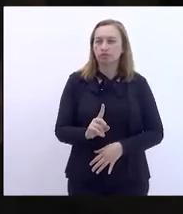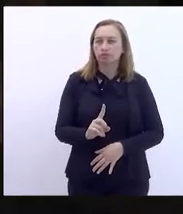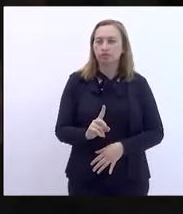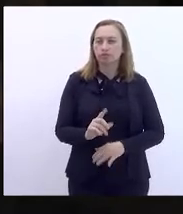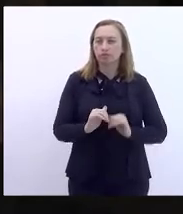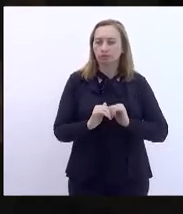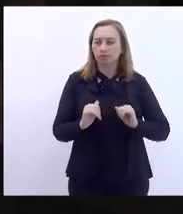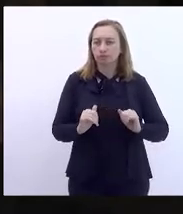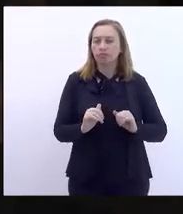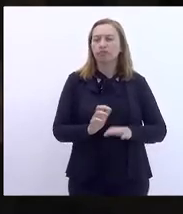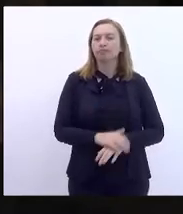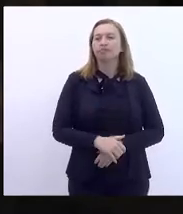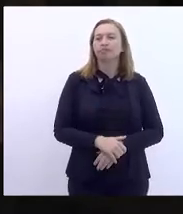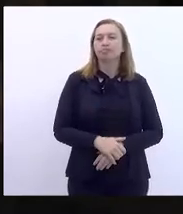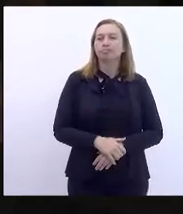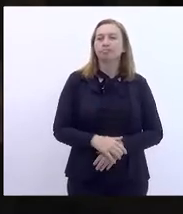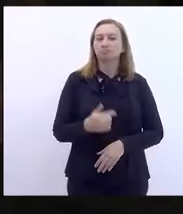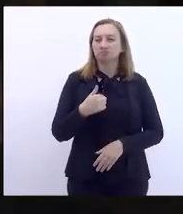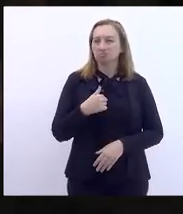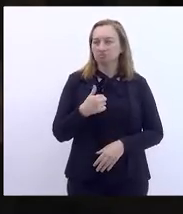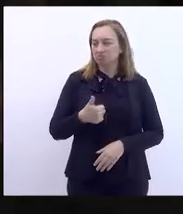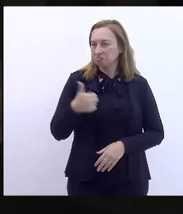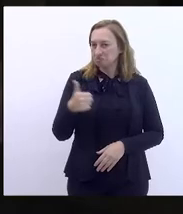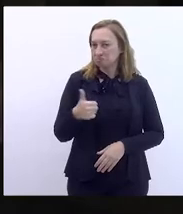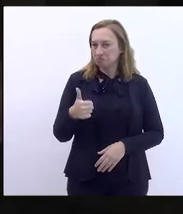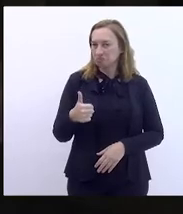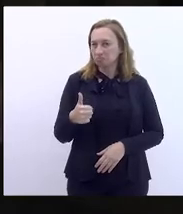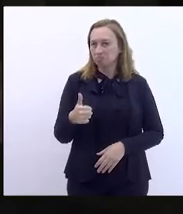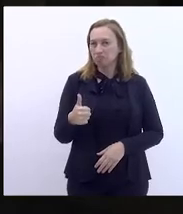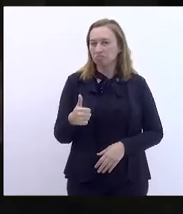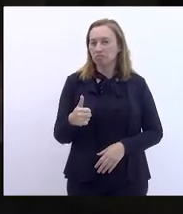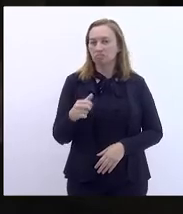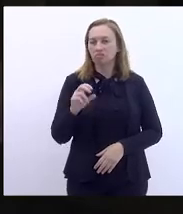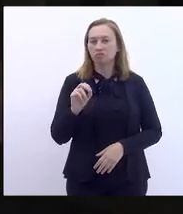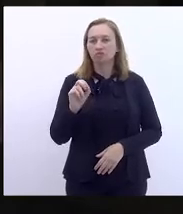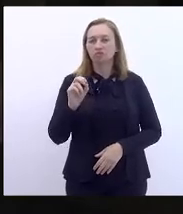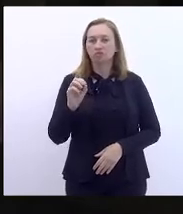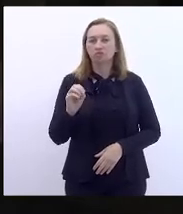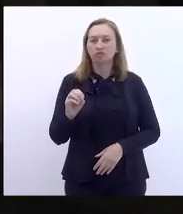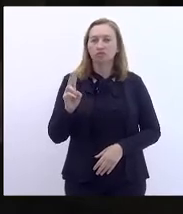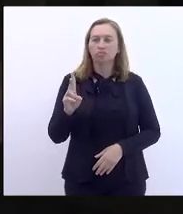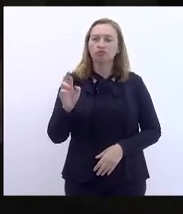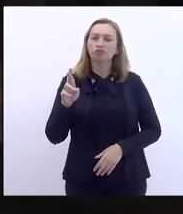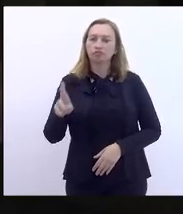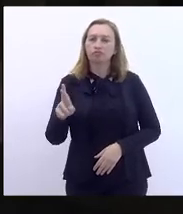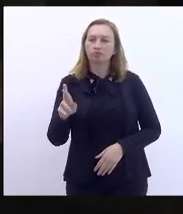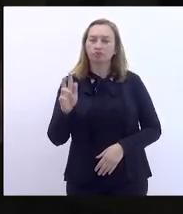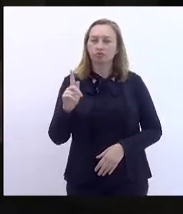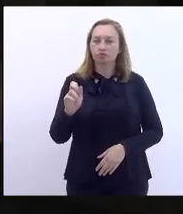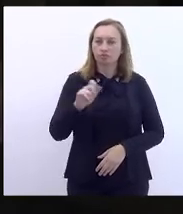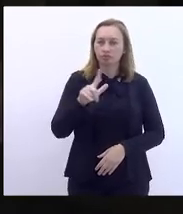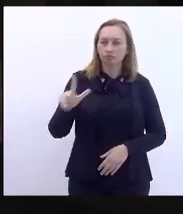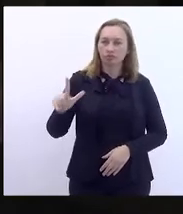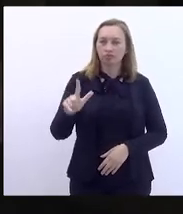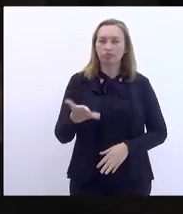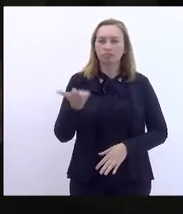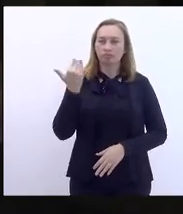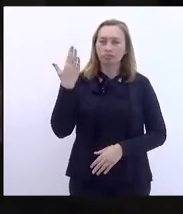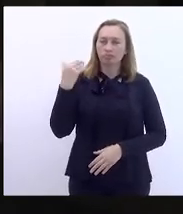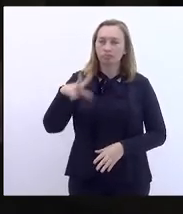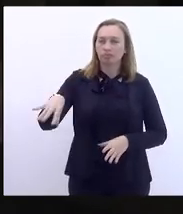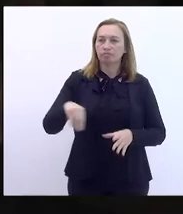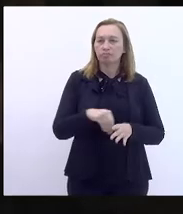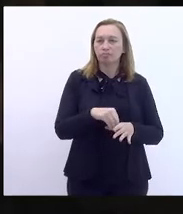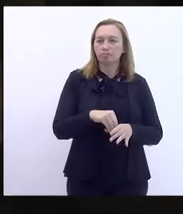favelas né eu não fui o primeiro Ouvidor externo na época foi o Pedro strozenberg que implementou o